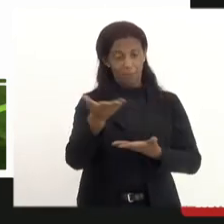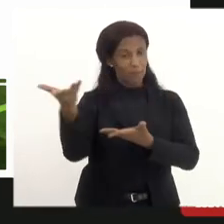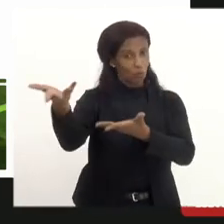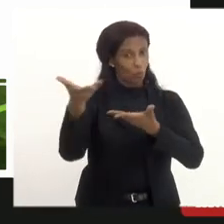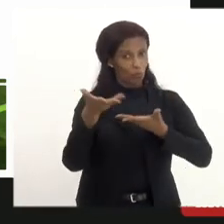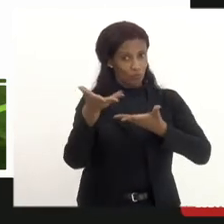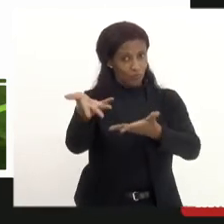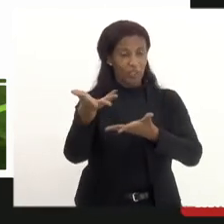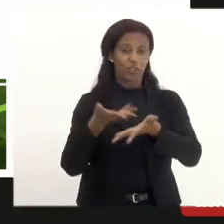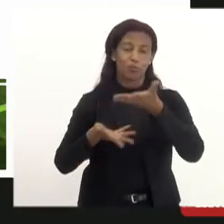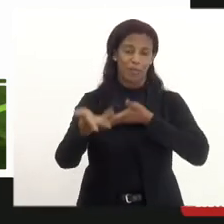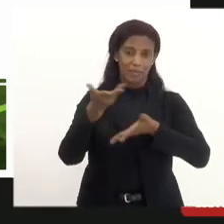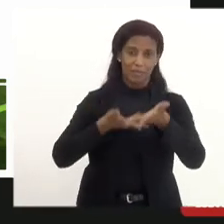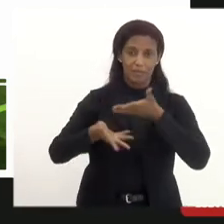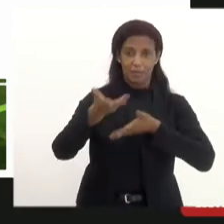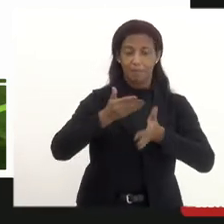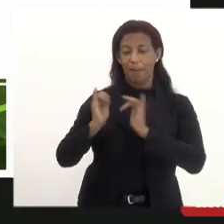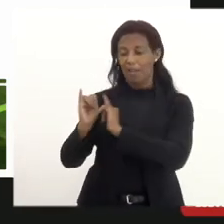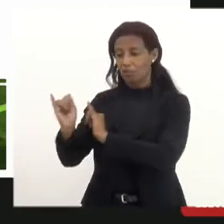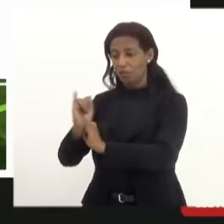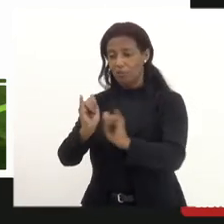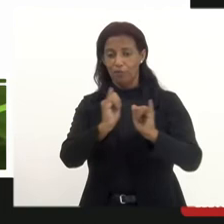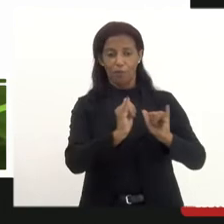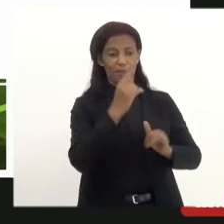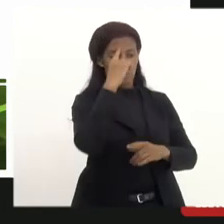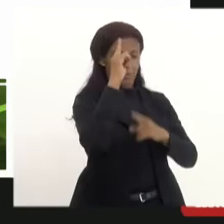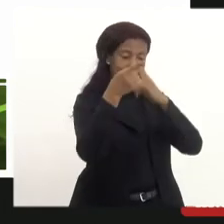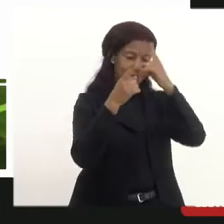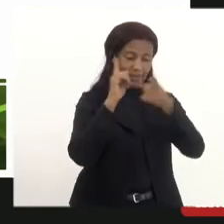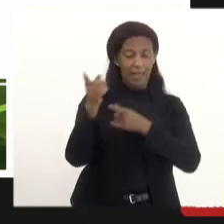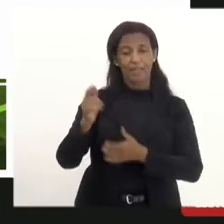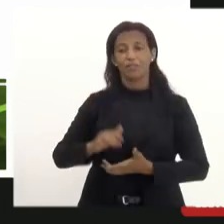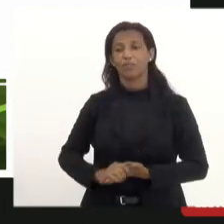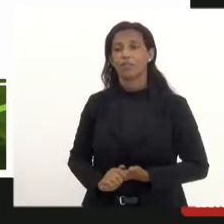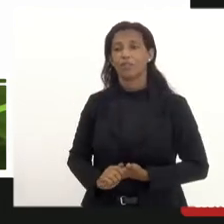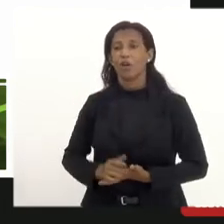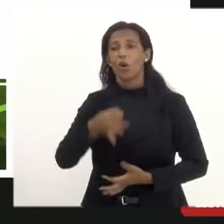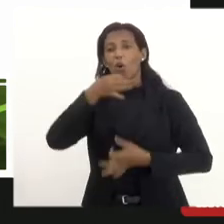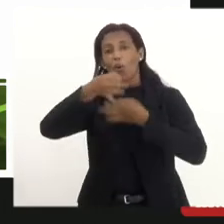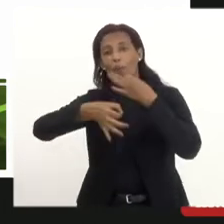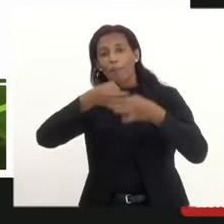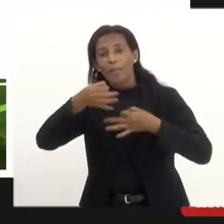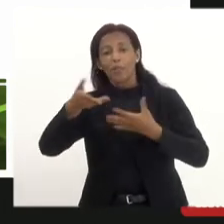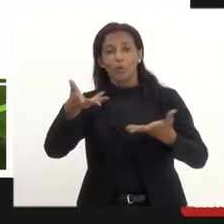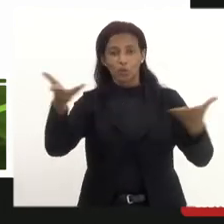convite de poder participar, trocar informações, trocar ideias aqui, opiniões com vocês, com todos.